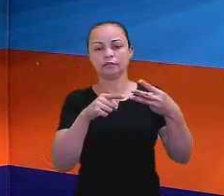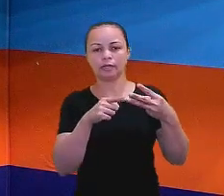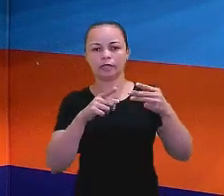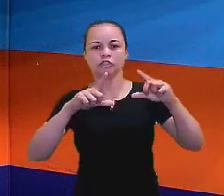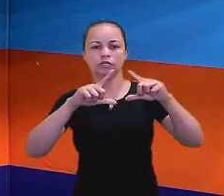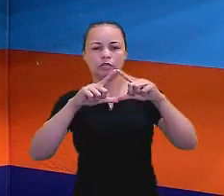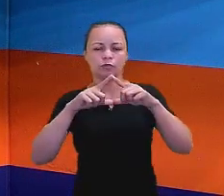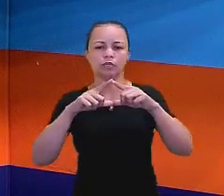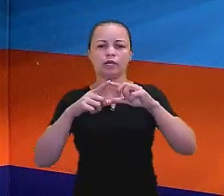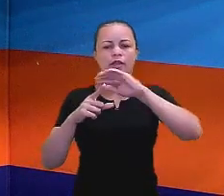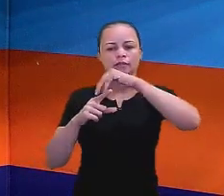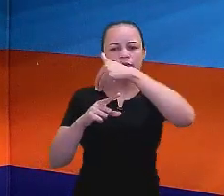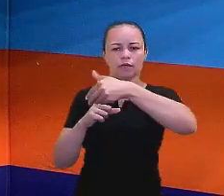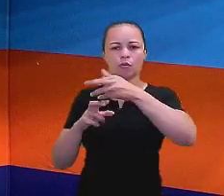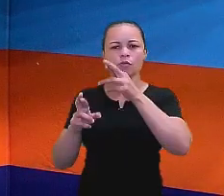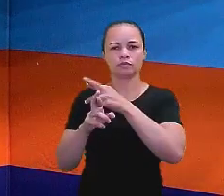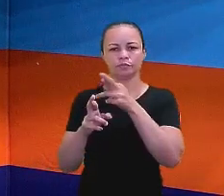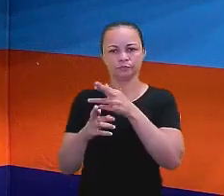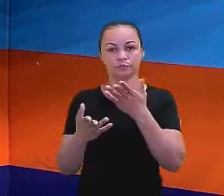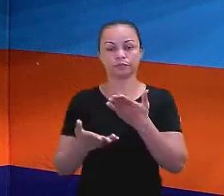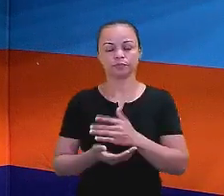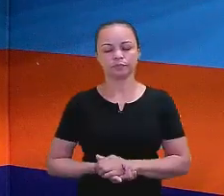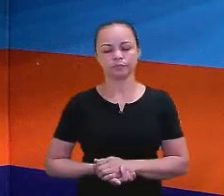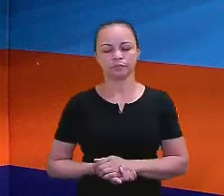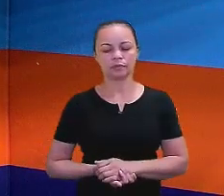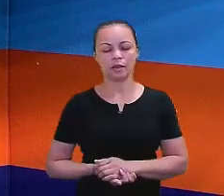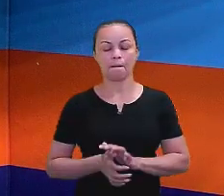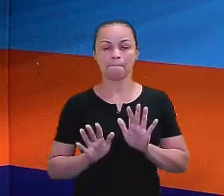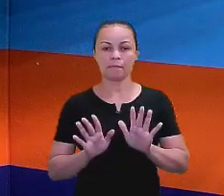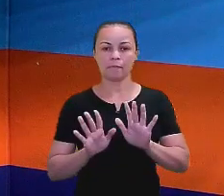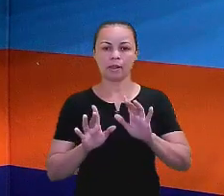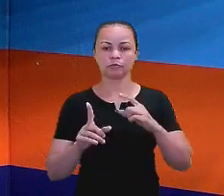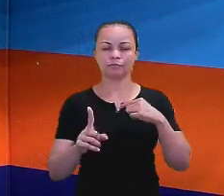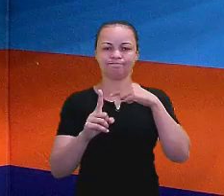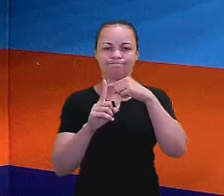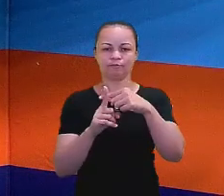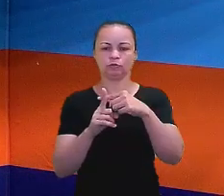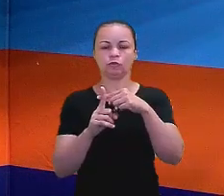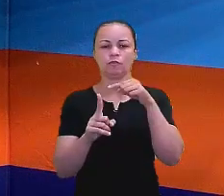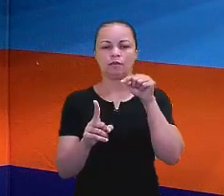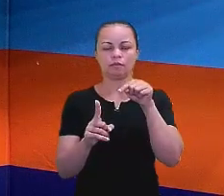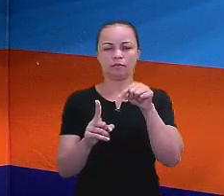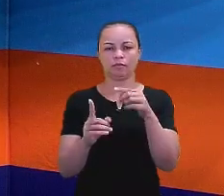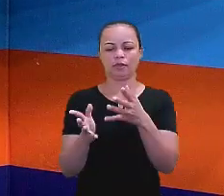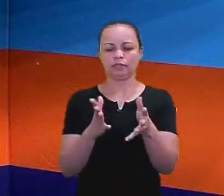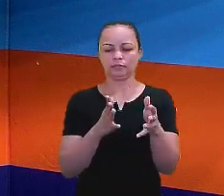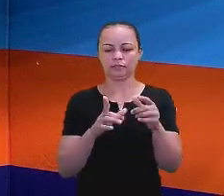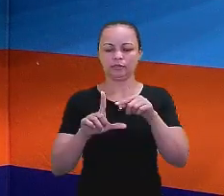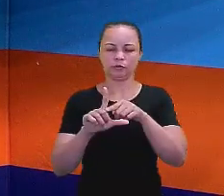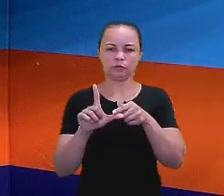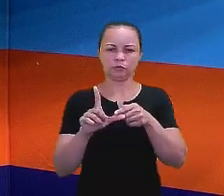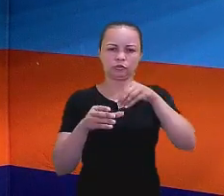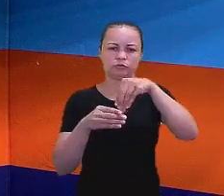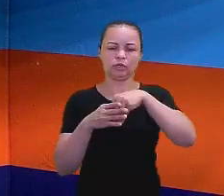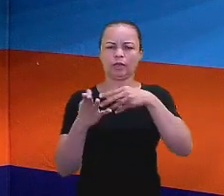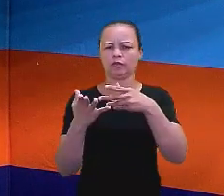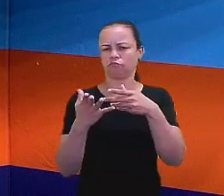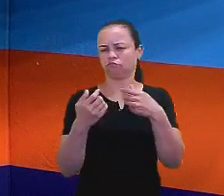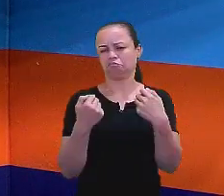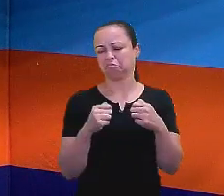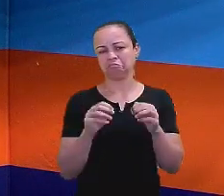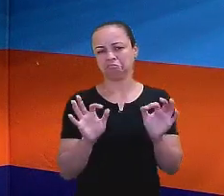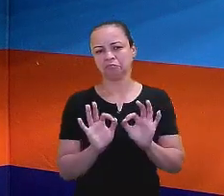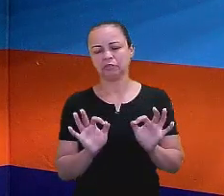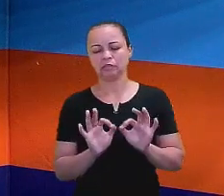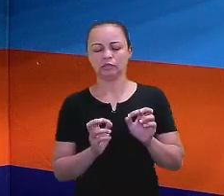em relação aos lados. Mas, para eu fazer a soma dos ângulos internos, necessariamente eu não preciso saber